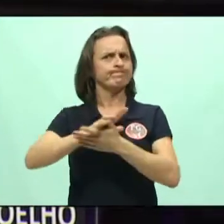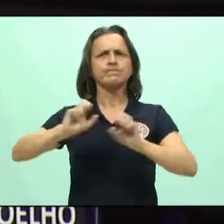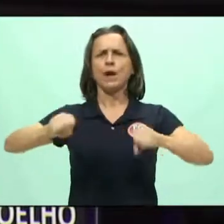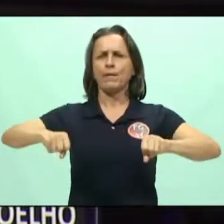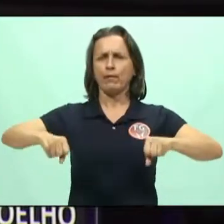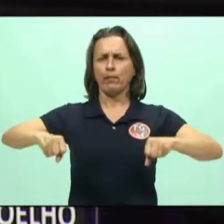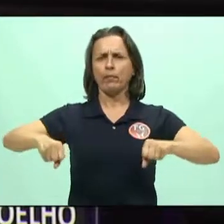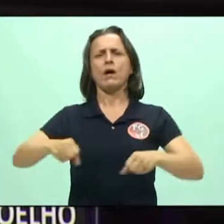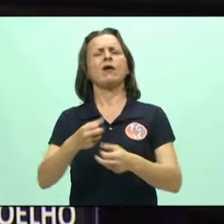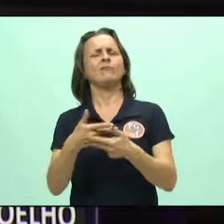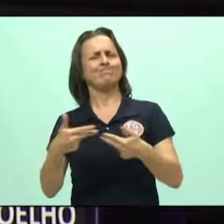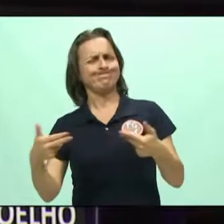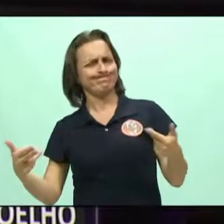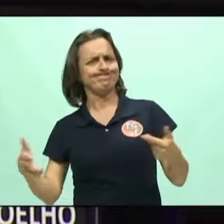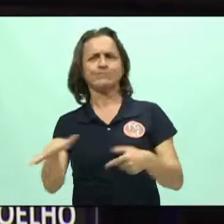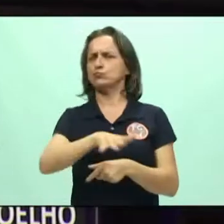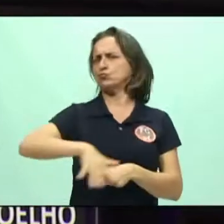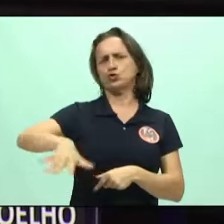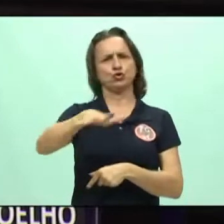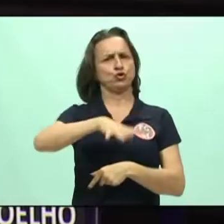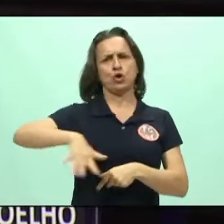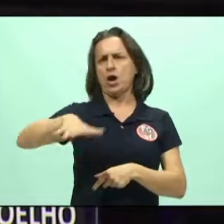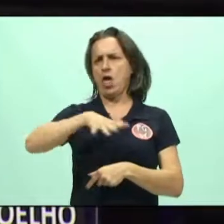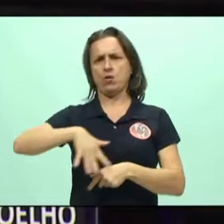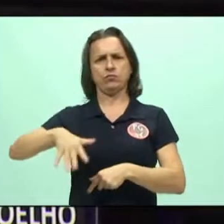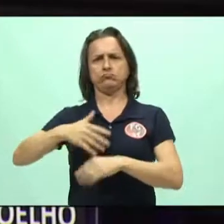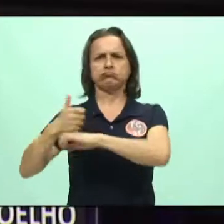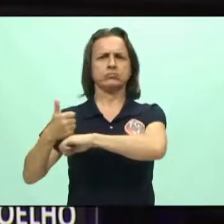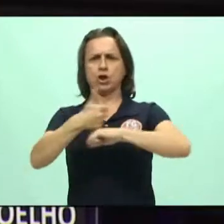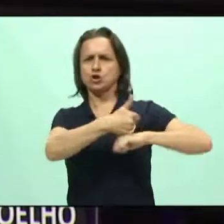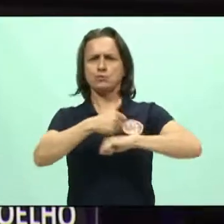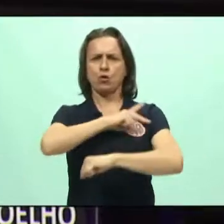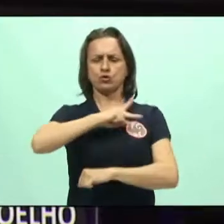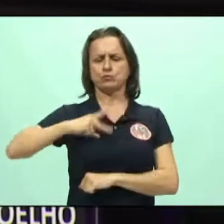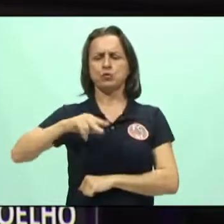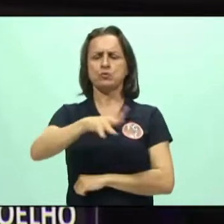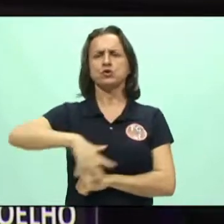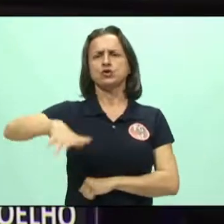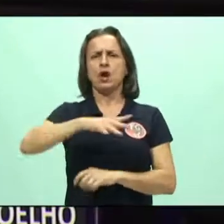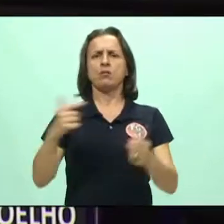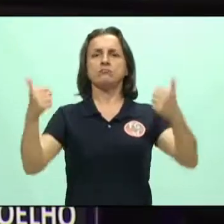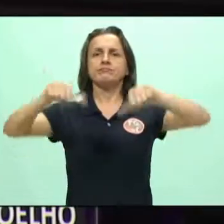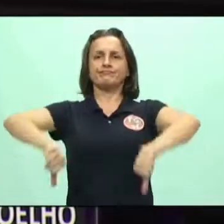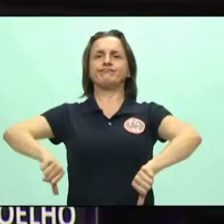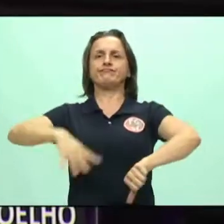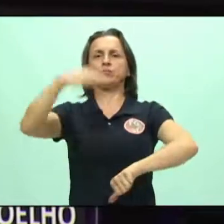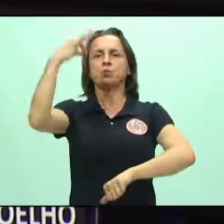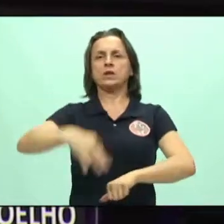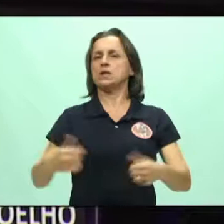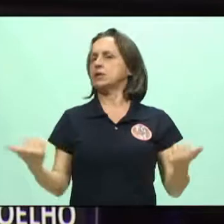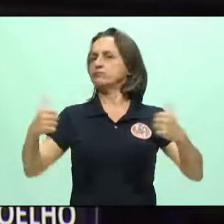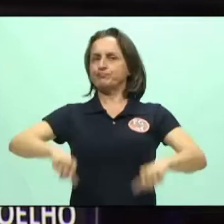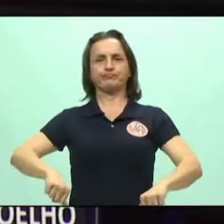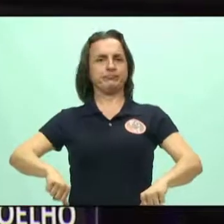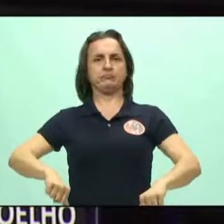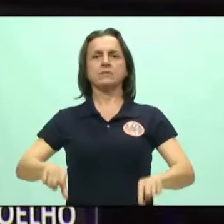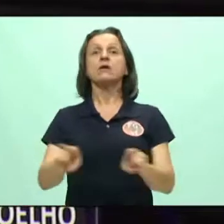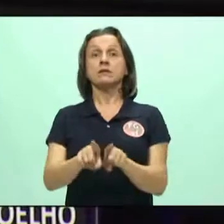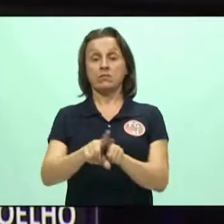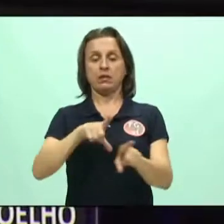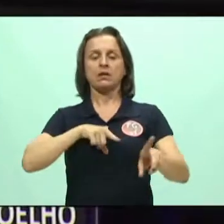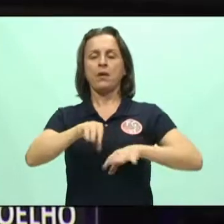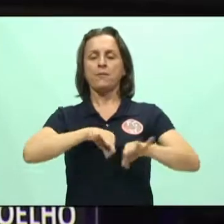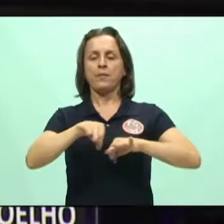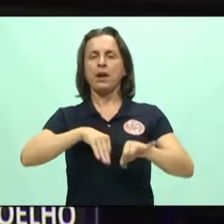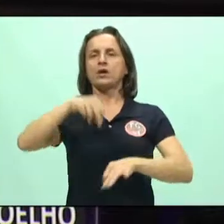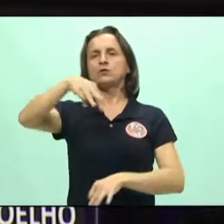é em geral o transporte público em geral nós temos nós temos também aqui um plano de mobilidade que foi